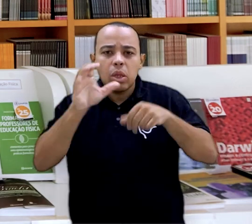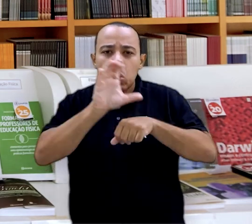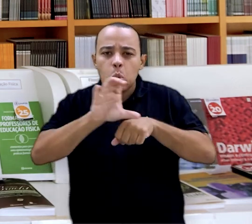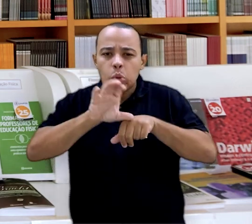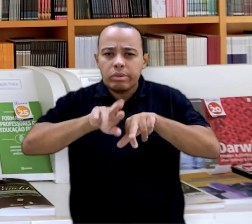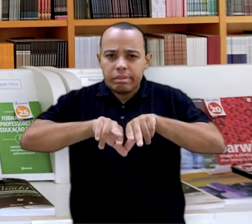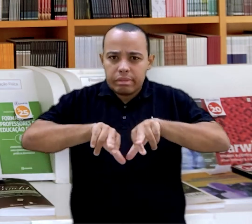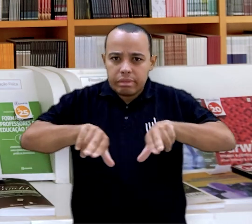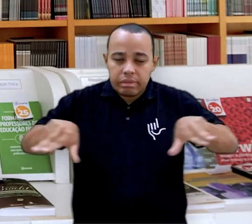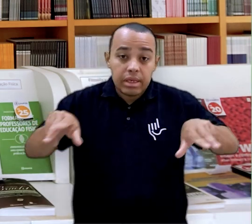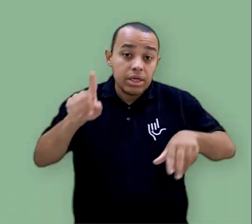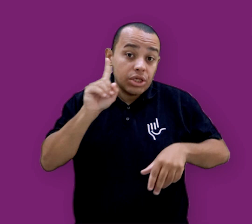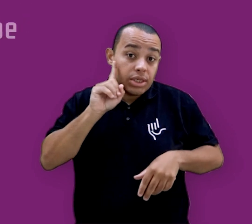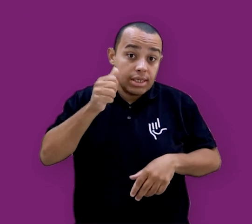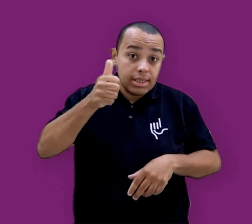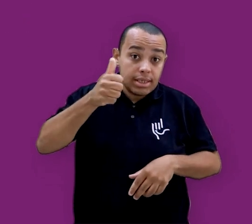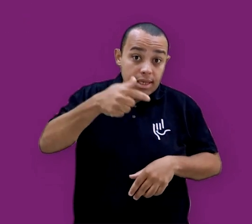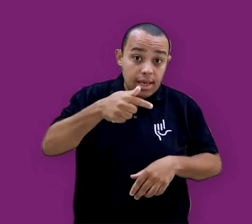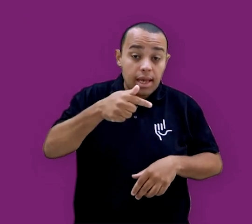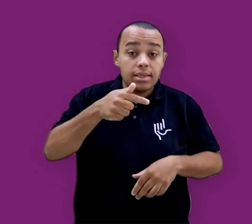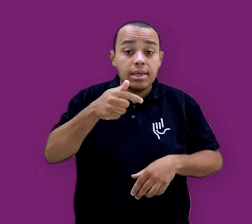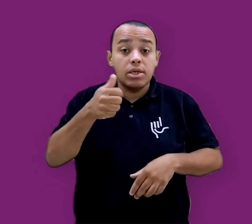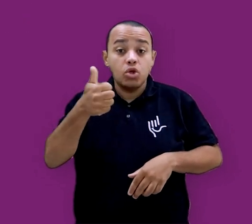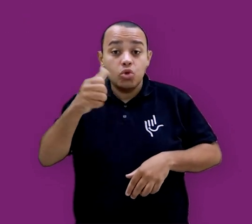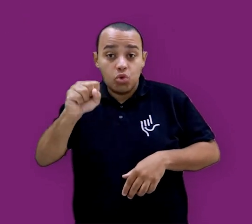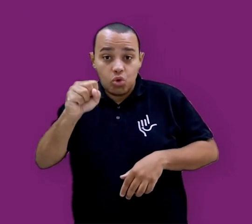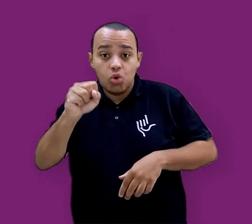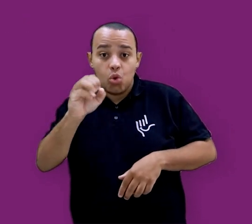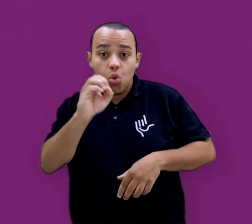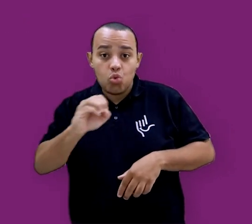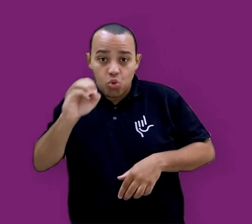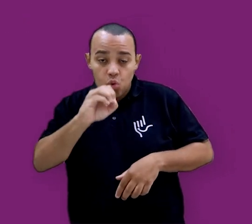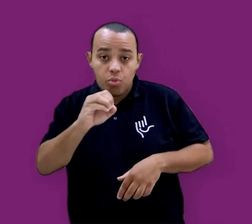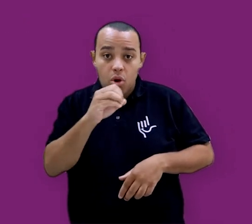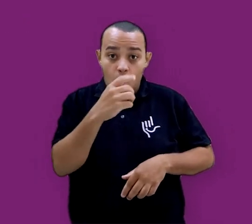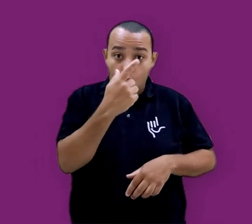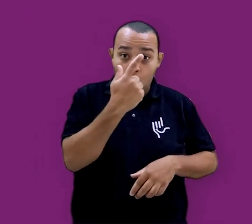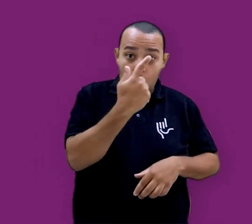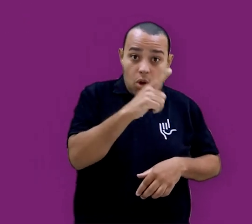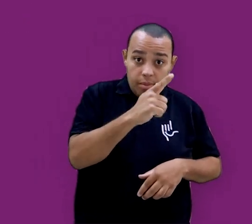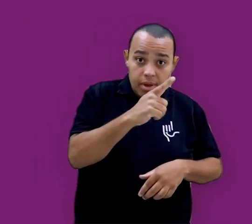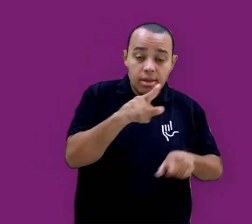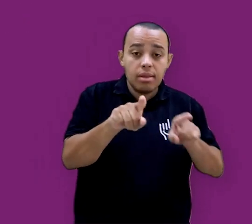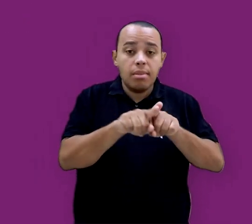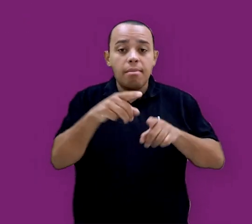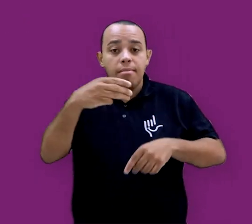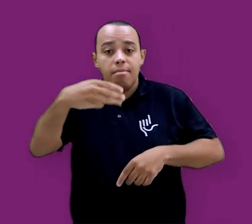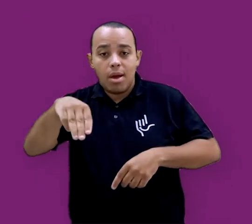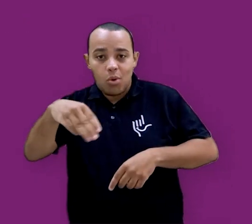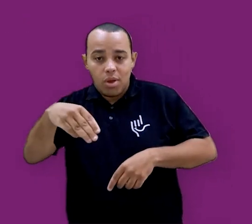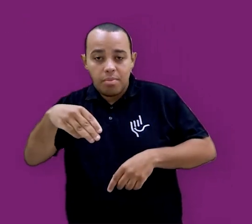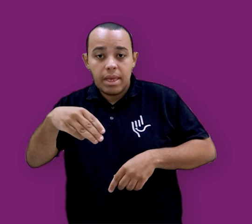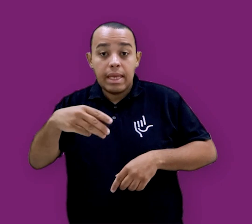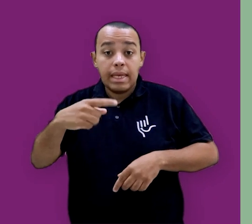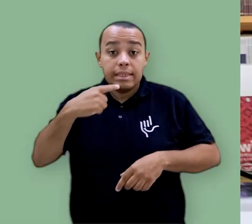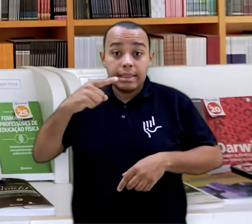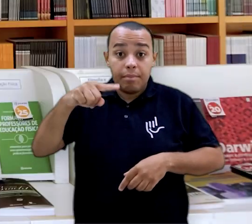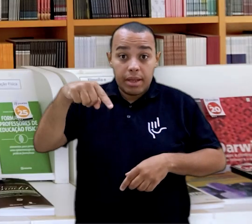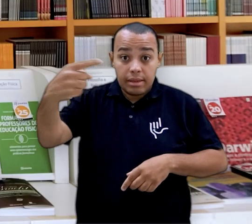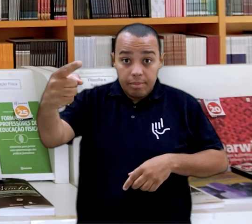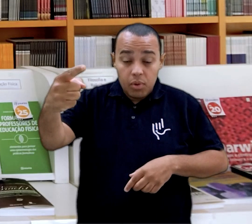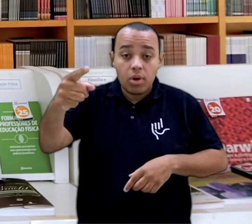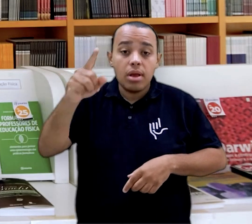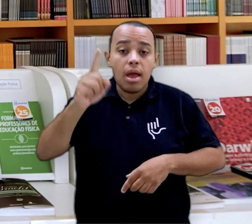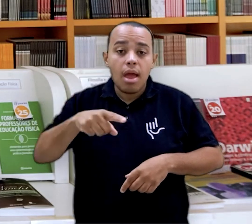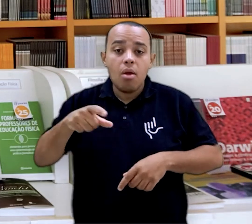da Universidade ao público, acontece nos dias 17 e 18, tanto em Goiabeiras quanto no campus de Maruípe. Nas